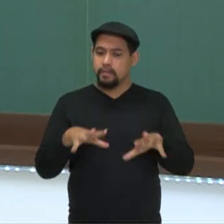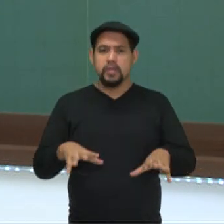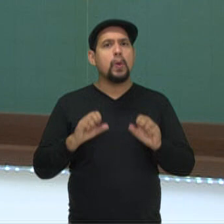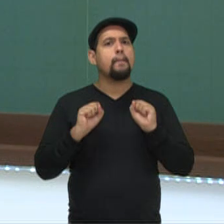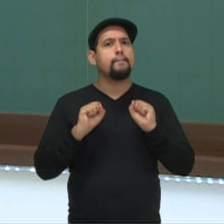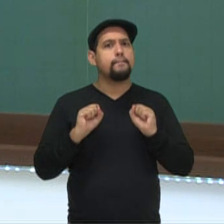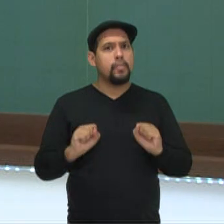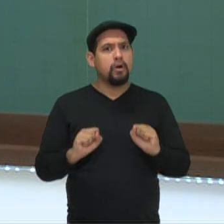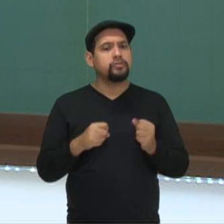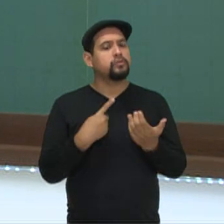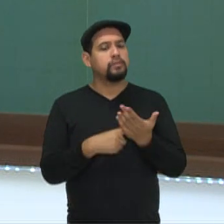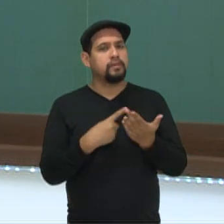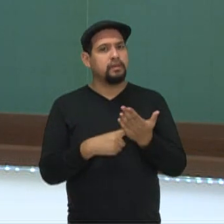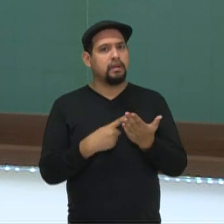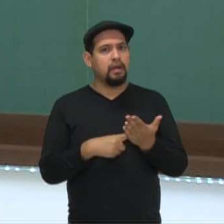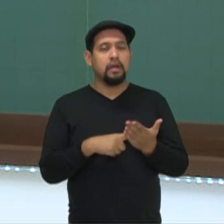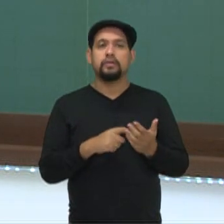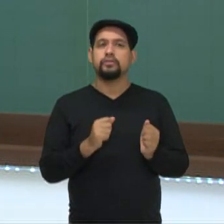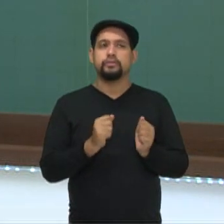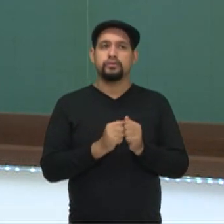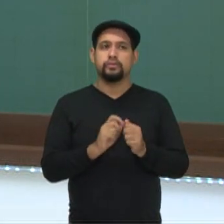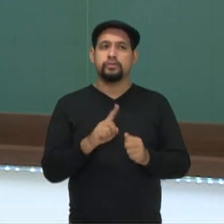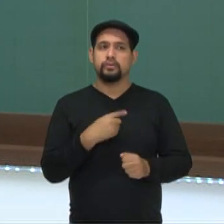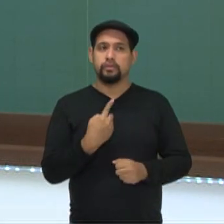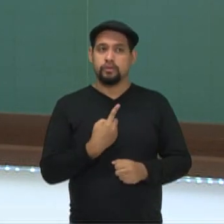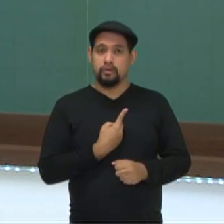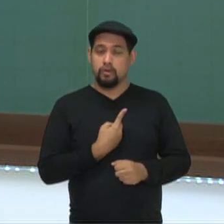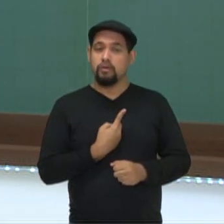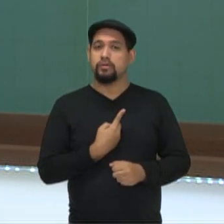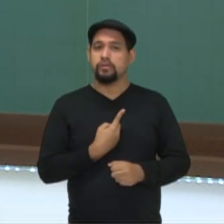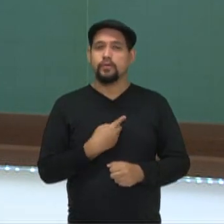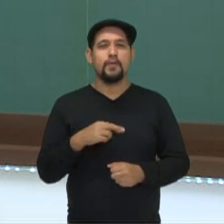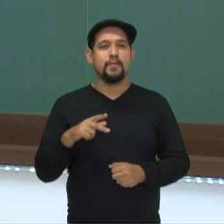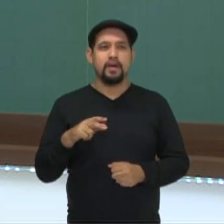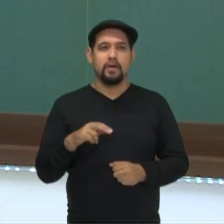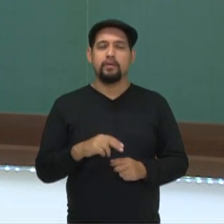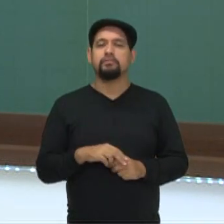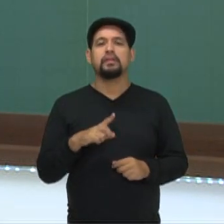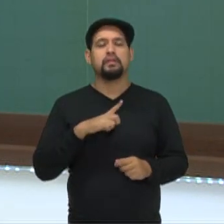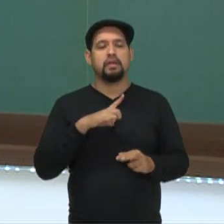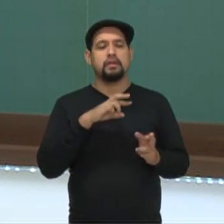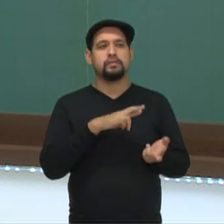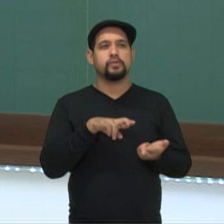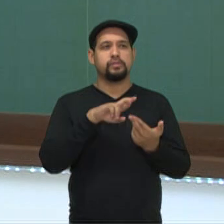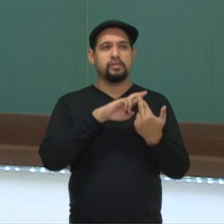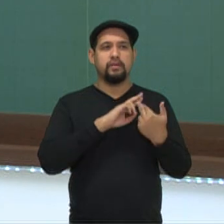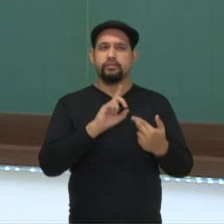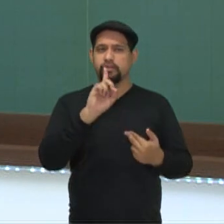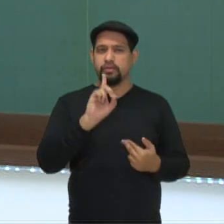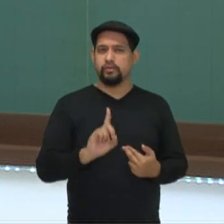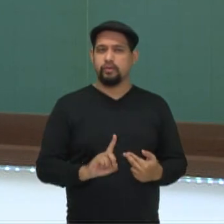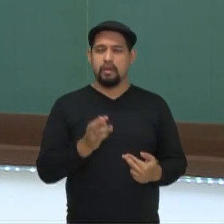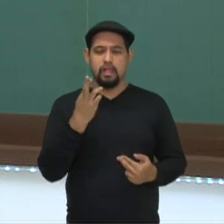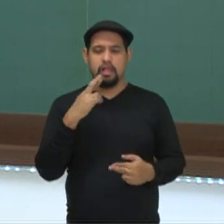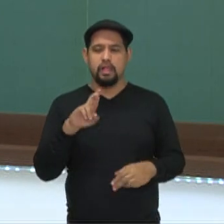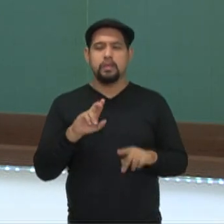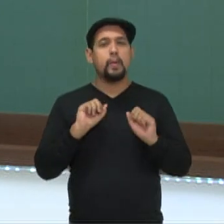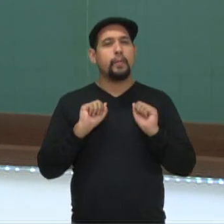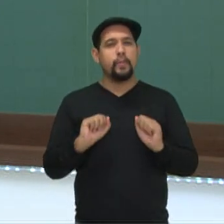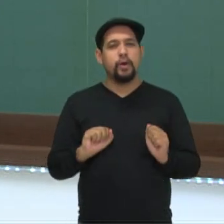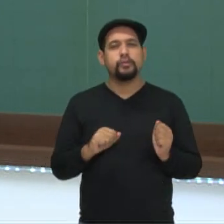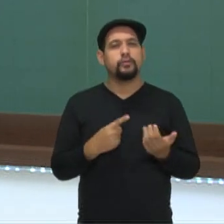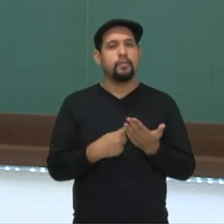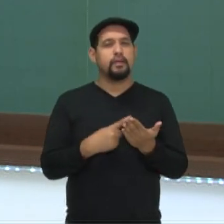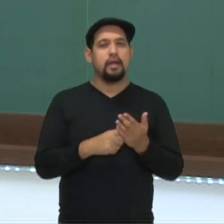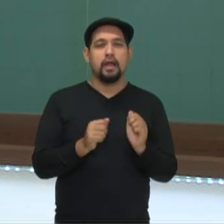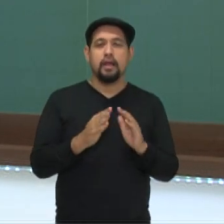podem agendar com o nosso irmão Gamal Almaire, que é um dos responsáveis, um diretor religioso. Vocês podem agendar